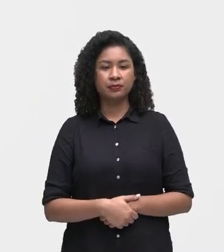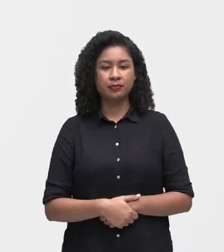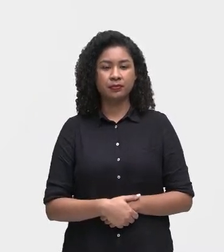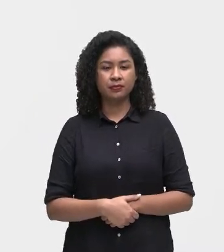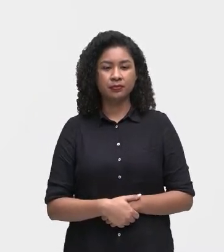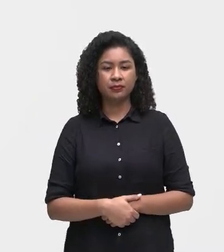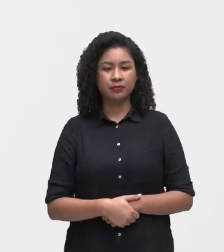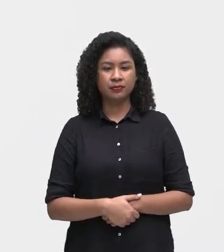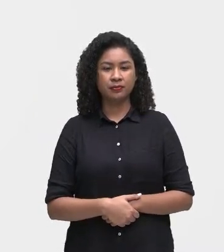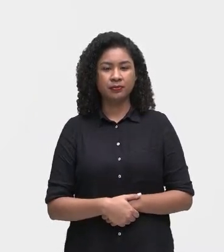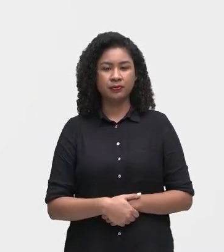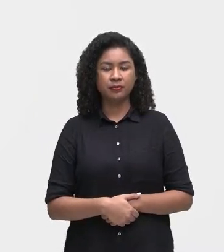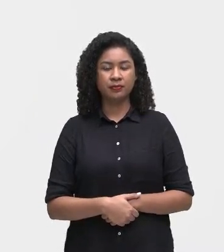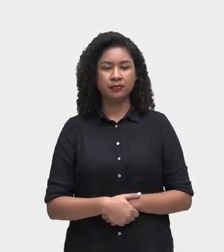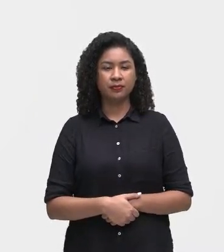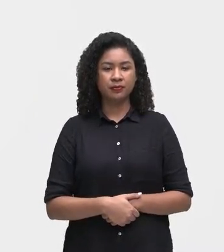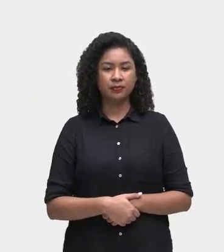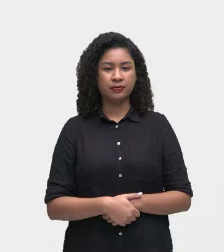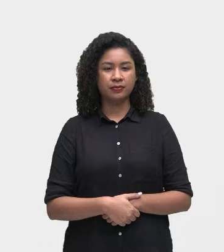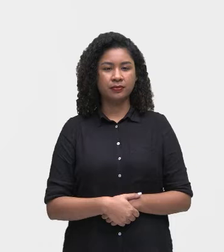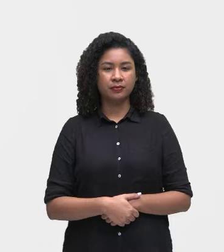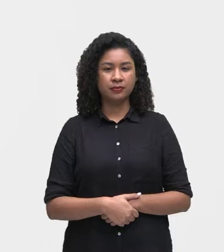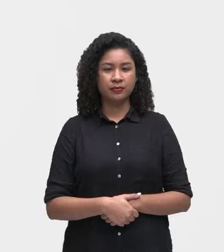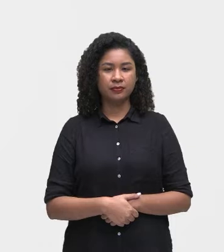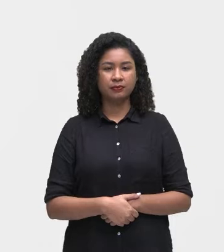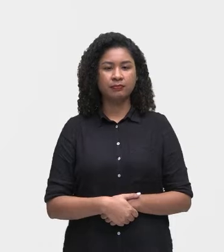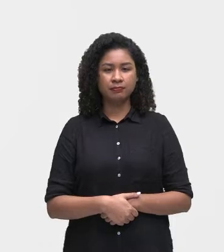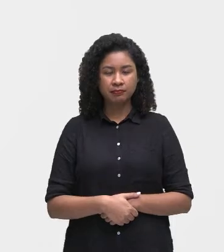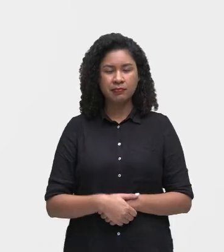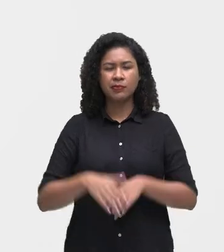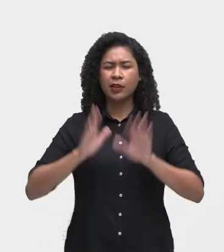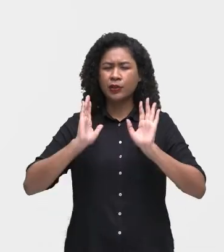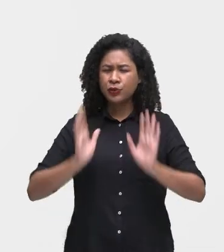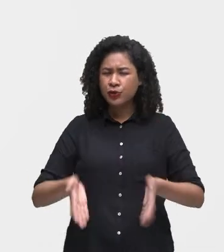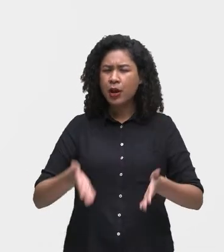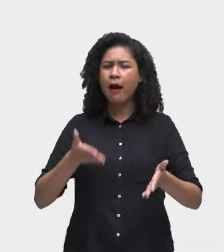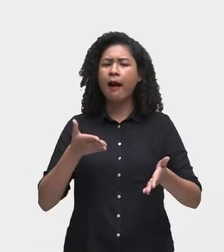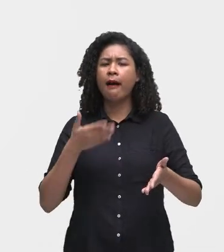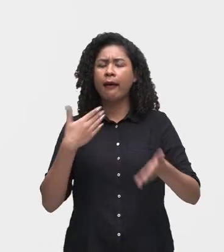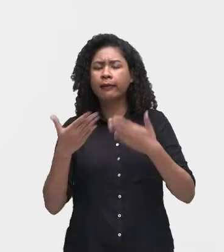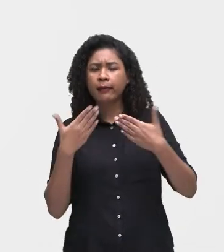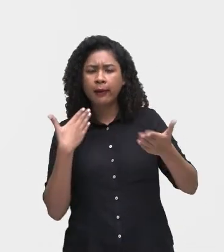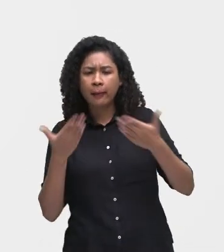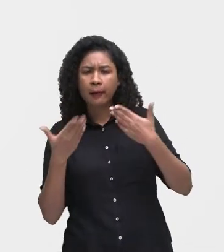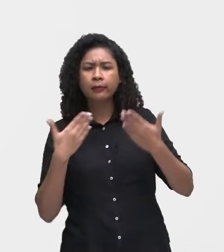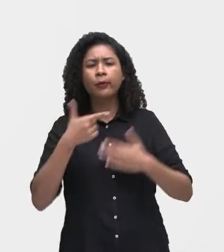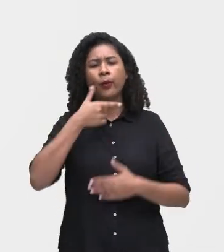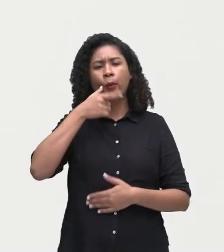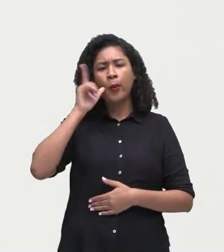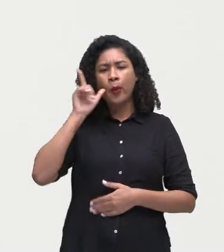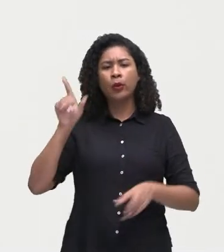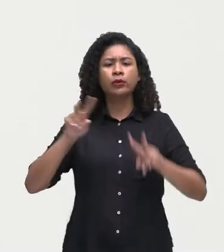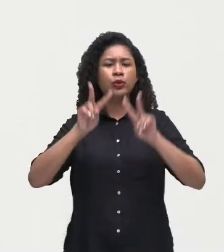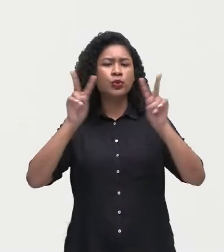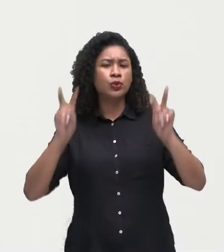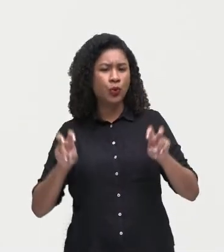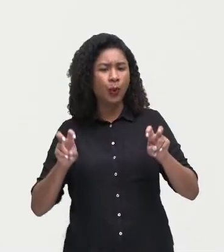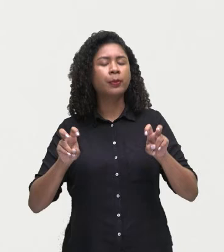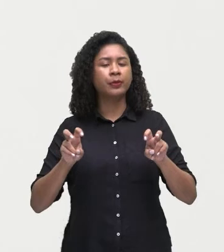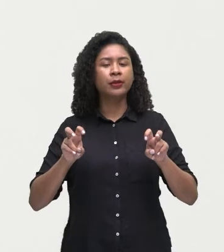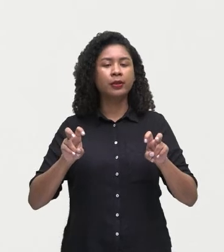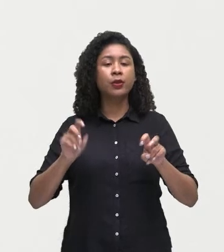do fortalecimento das relações servis. Aqui a gente já viu, a gente debateu ontem que as causas foram a Guerra dos 100